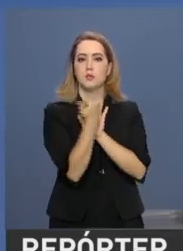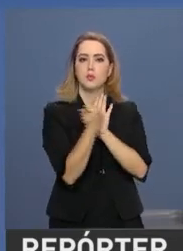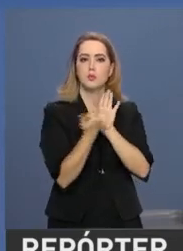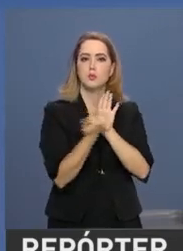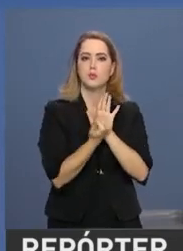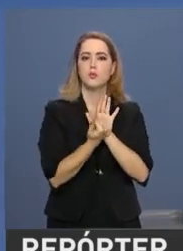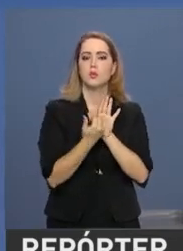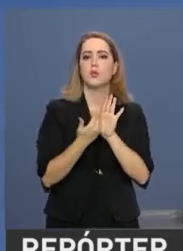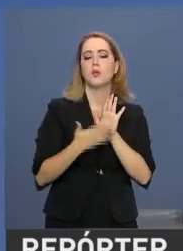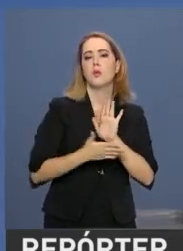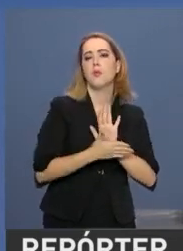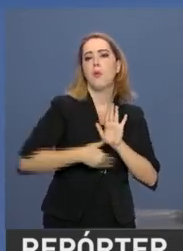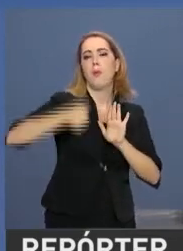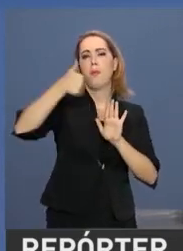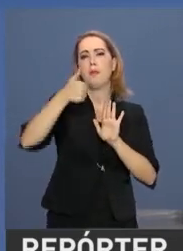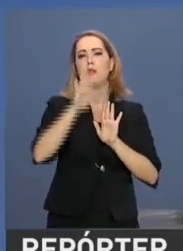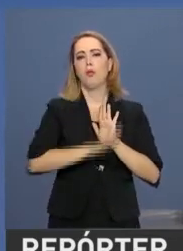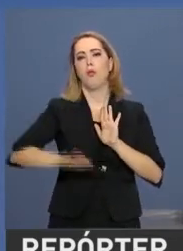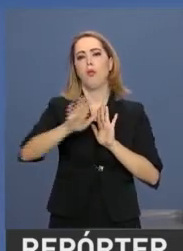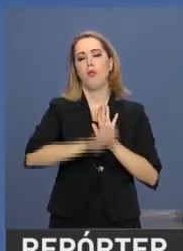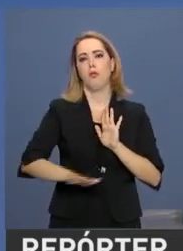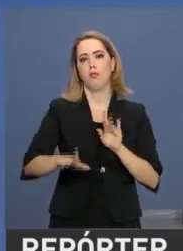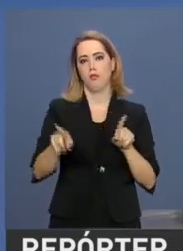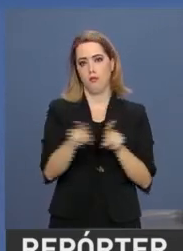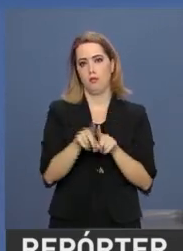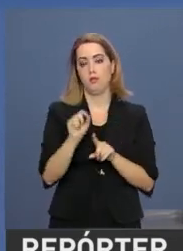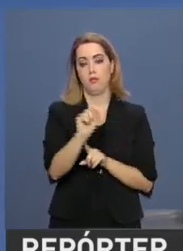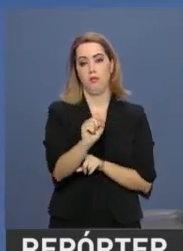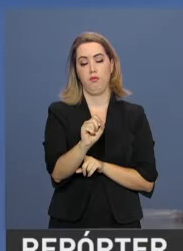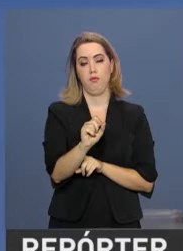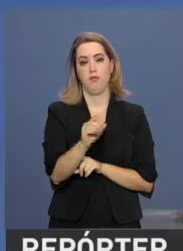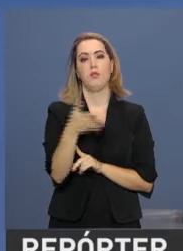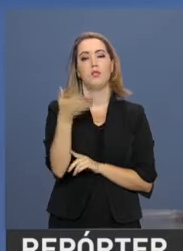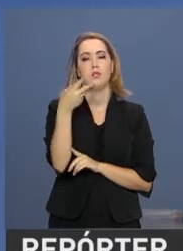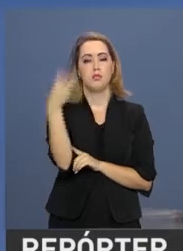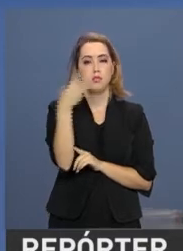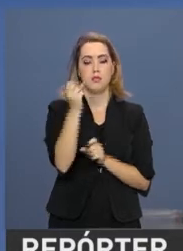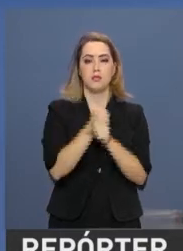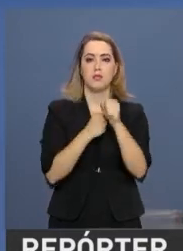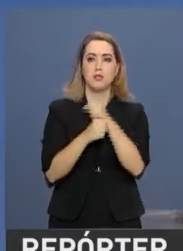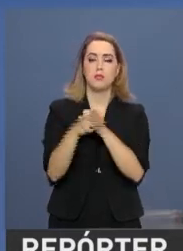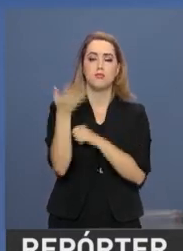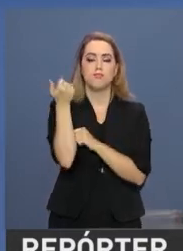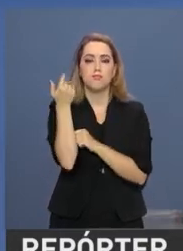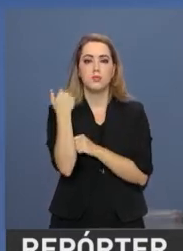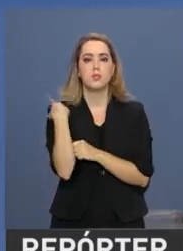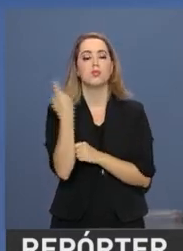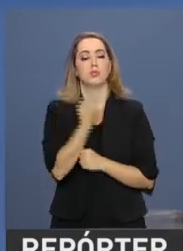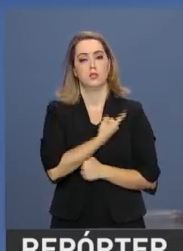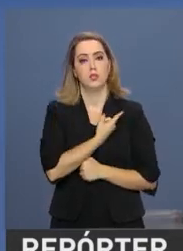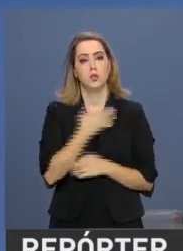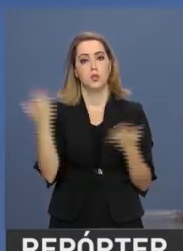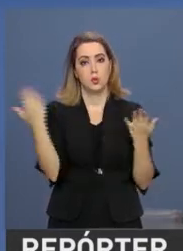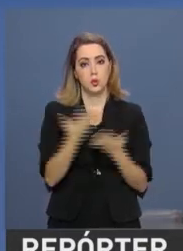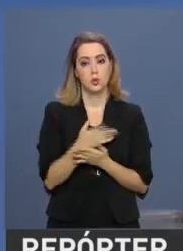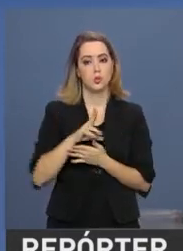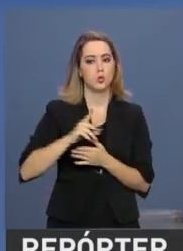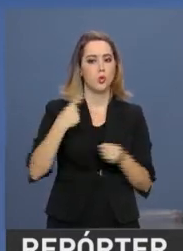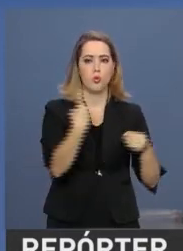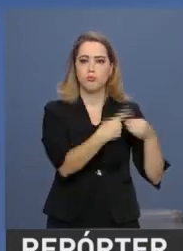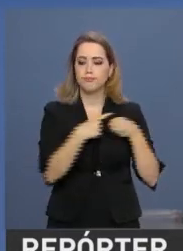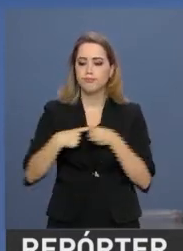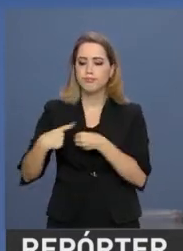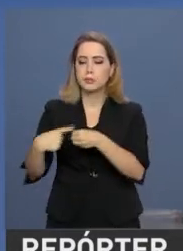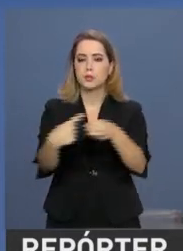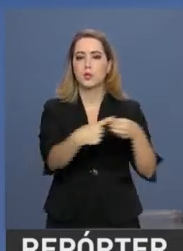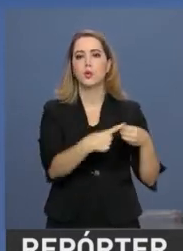no rio grande do sul foi há 13 anos atrás também foi um programa de livre adesão mas hoje a maioria imensa maioria dos